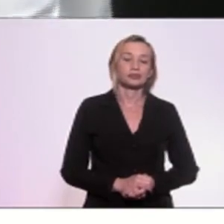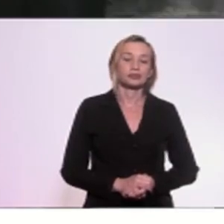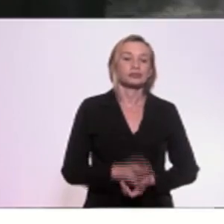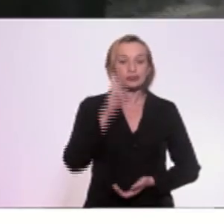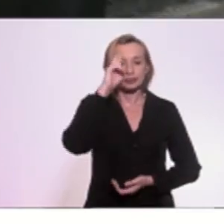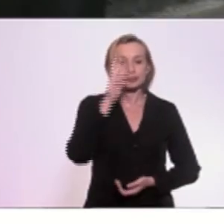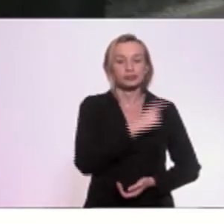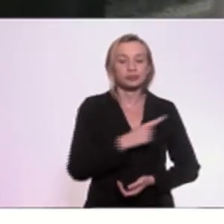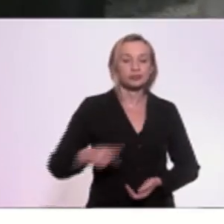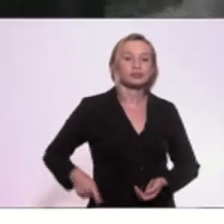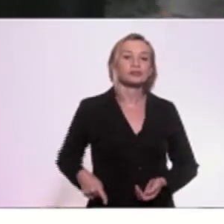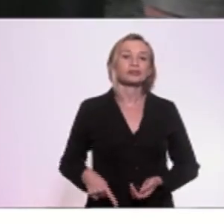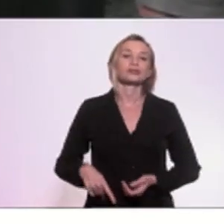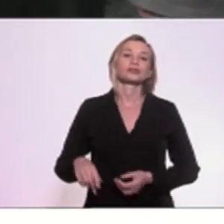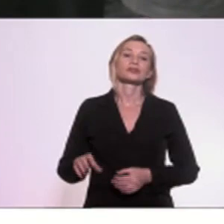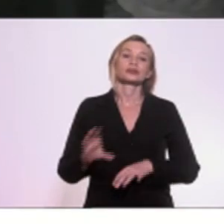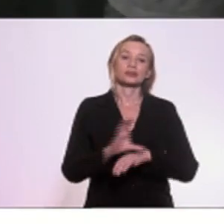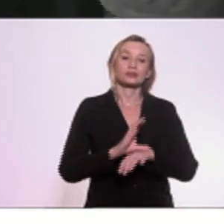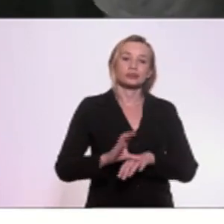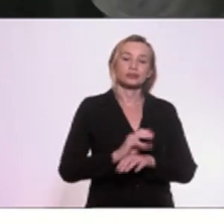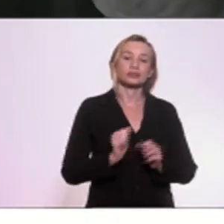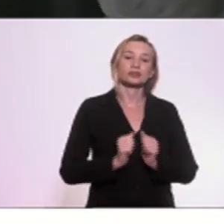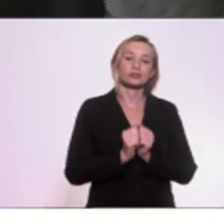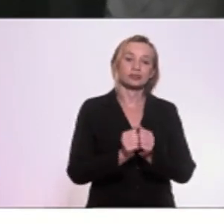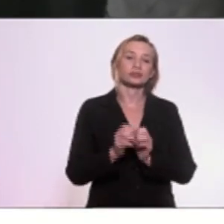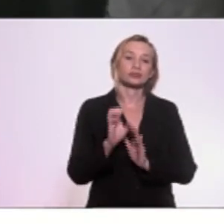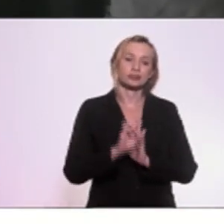Senhor presidente, pela constitucionalidade, com emendas.